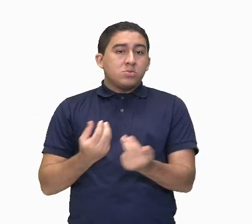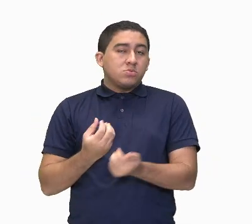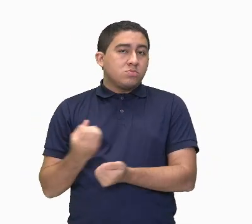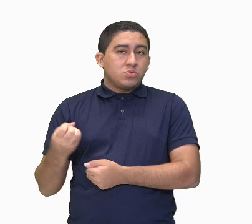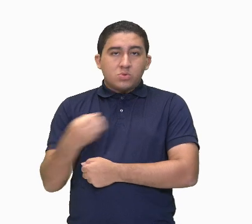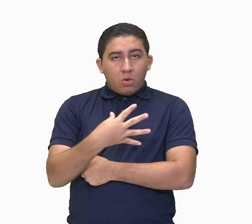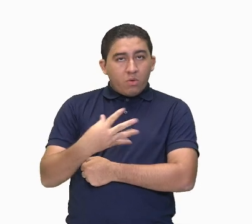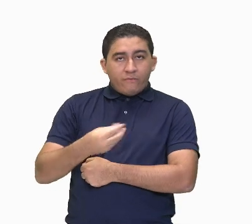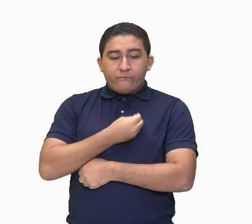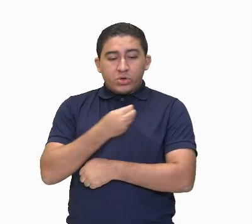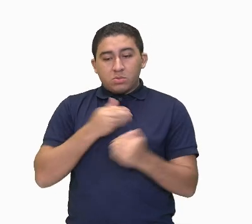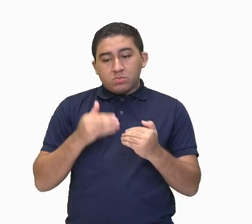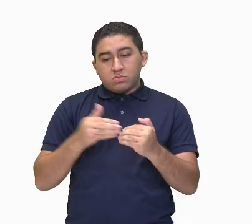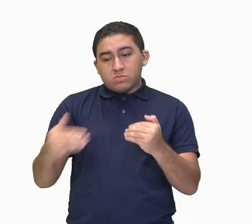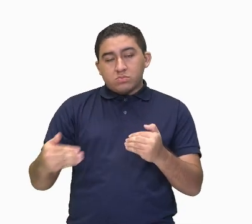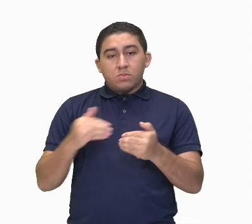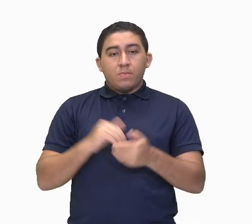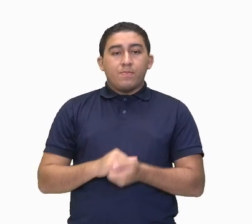a plasticidade